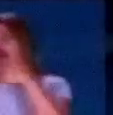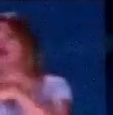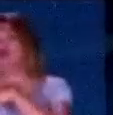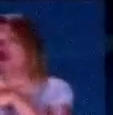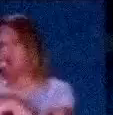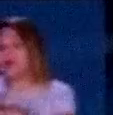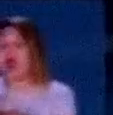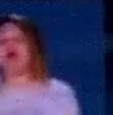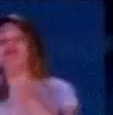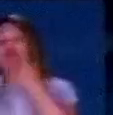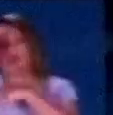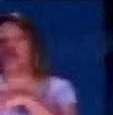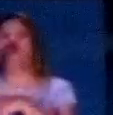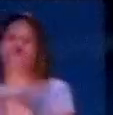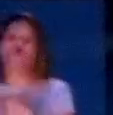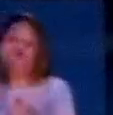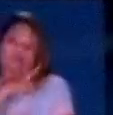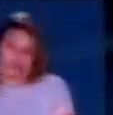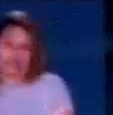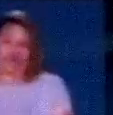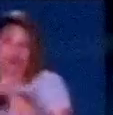trabalho. Criamos, sim,